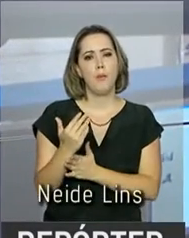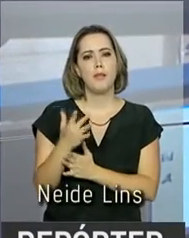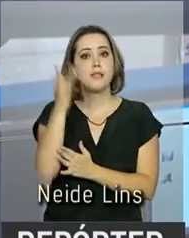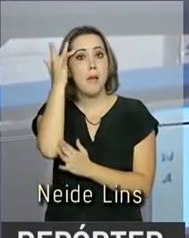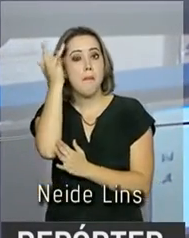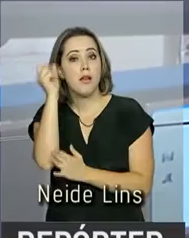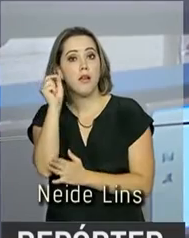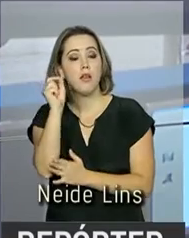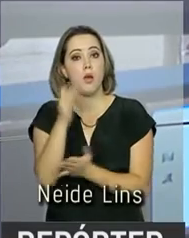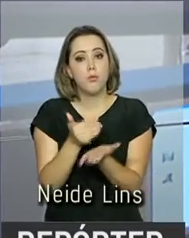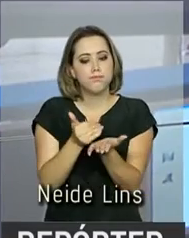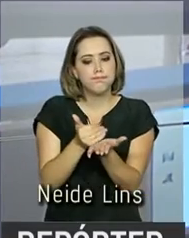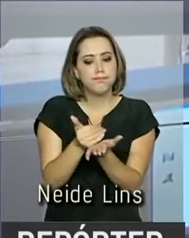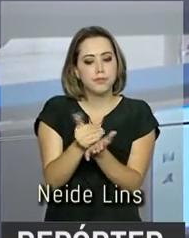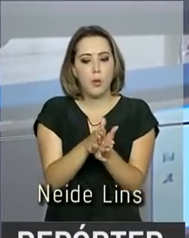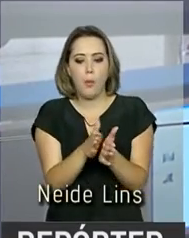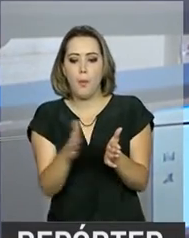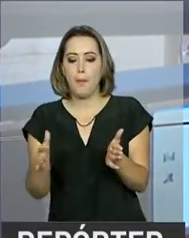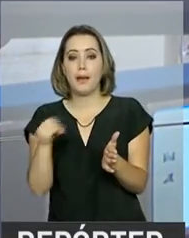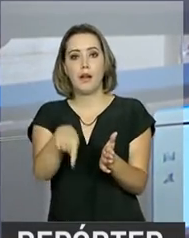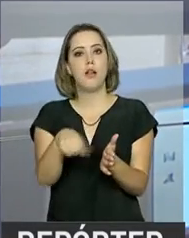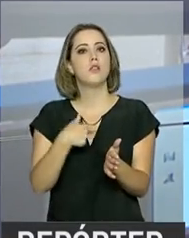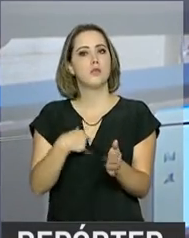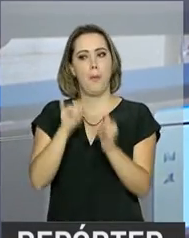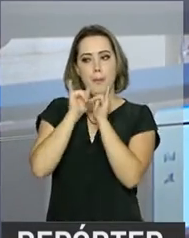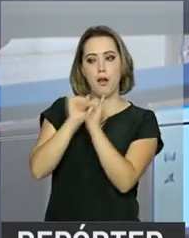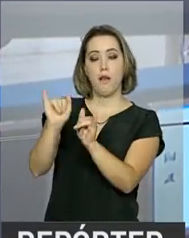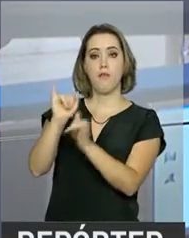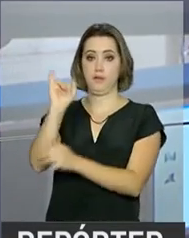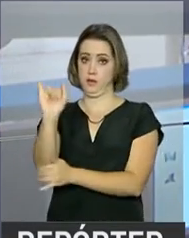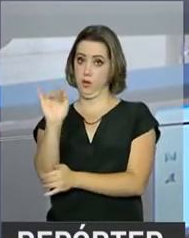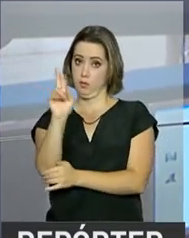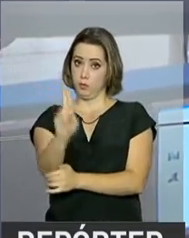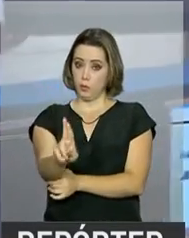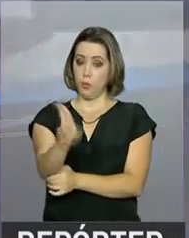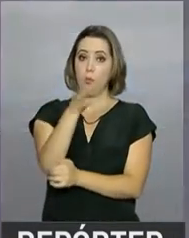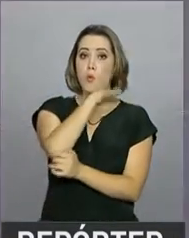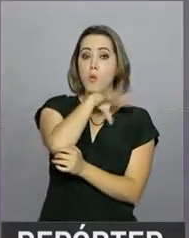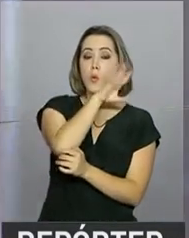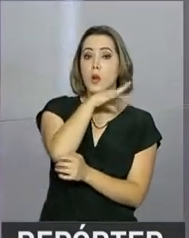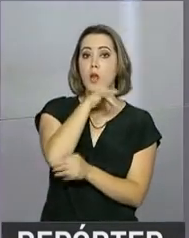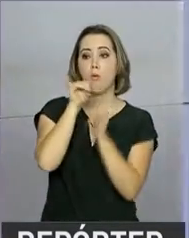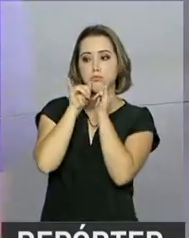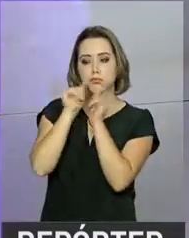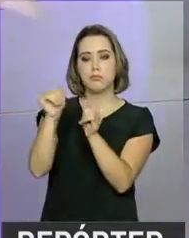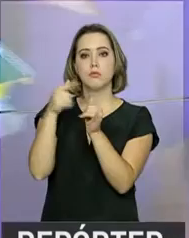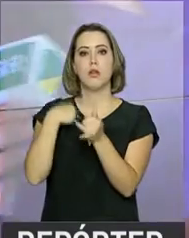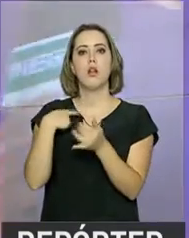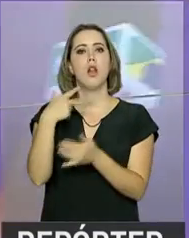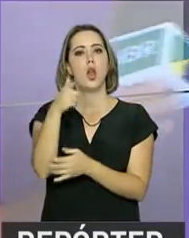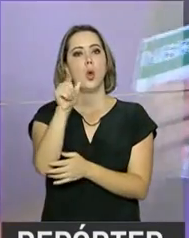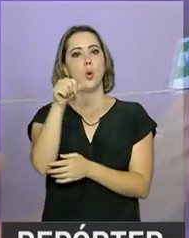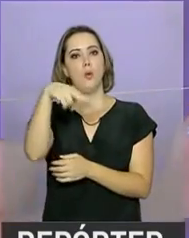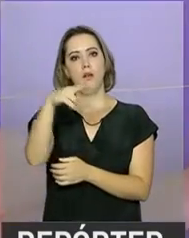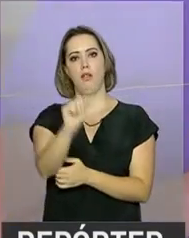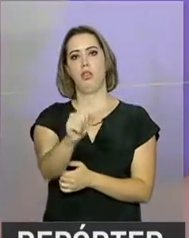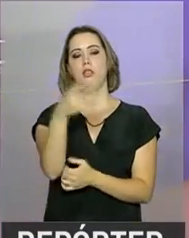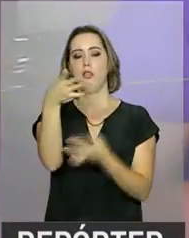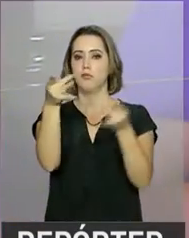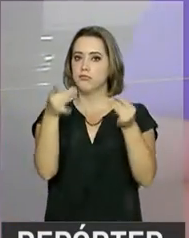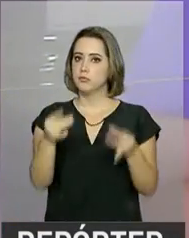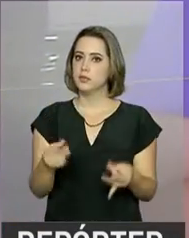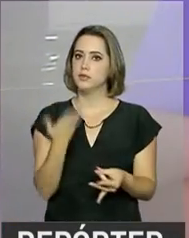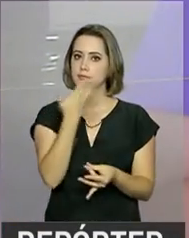o início do prazo para entrega da declaração do imposto de renda a repórter luana karen traz ao vivo os detalhes de como